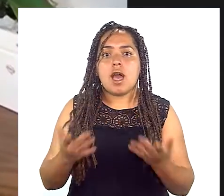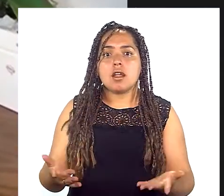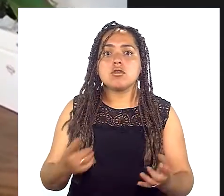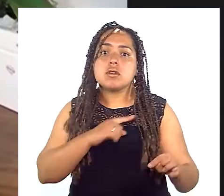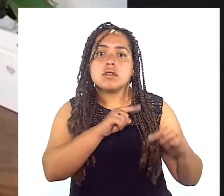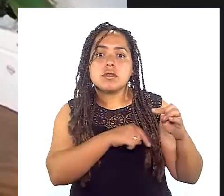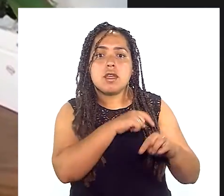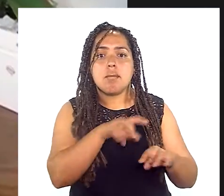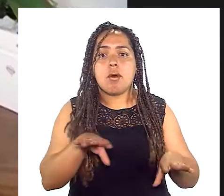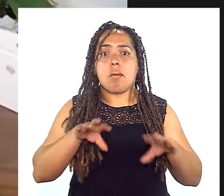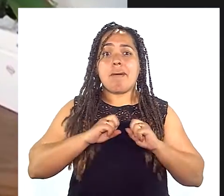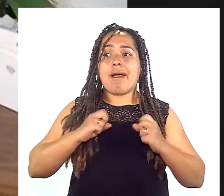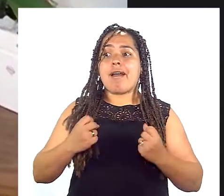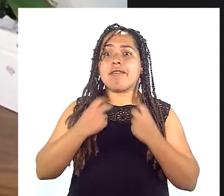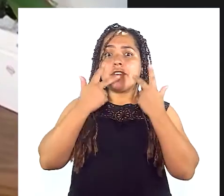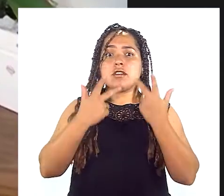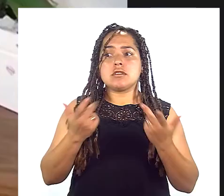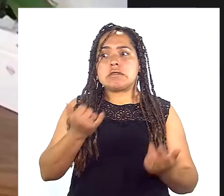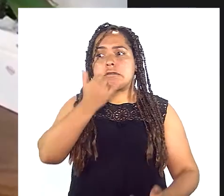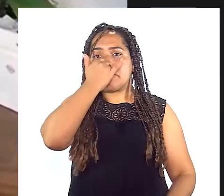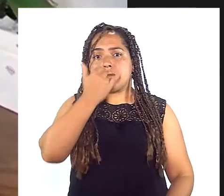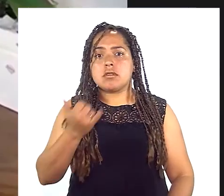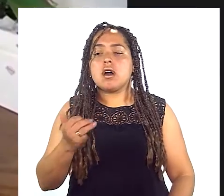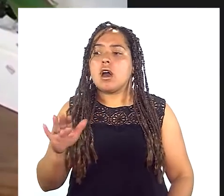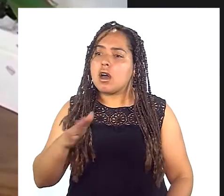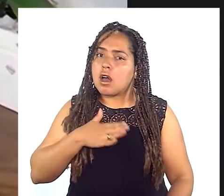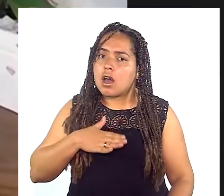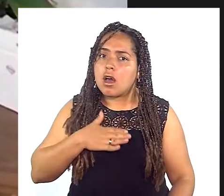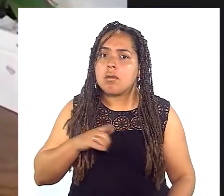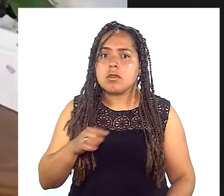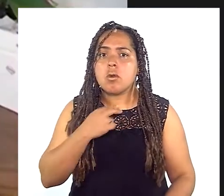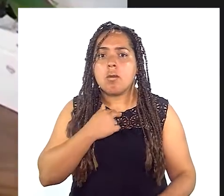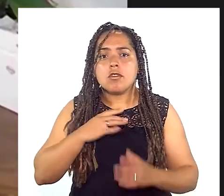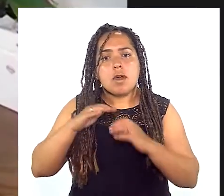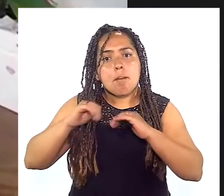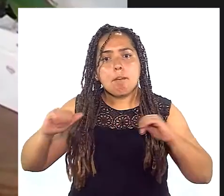mão em alguma superfície, logo na sequência você põe no olho ou na